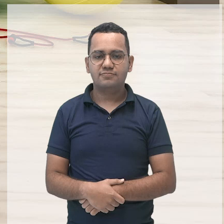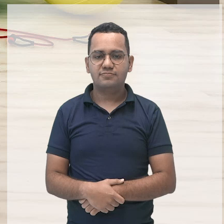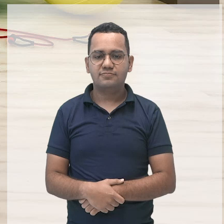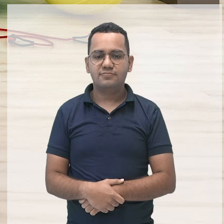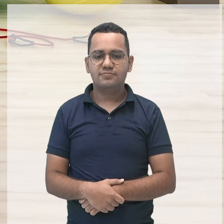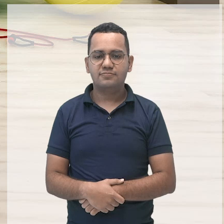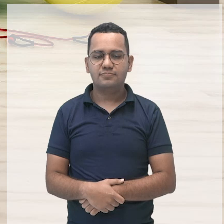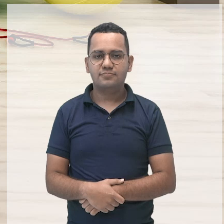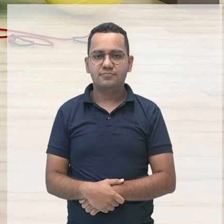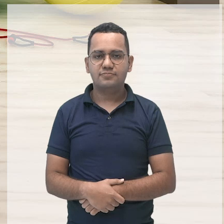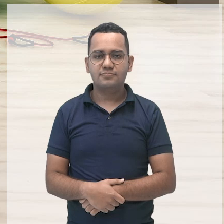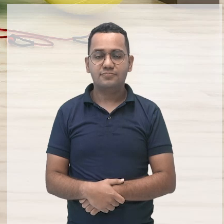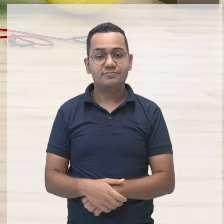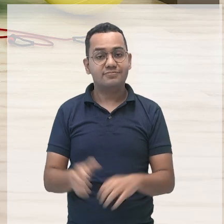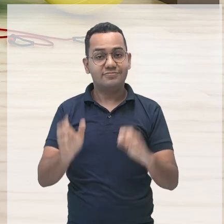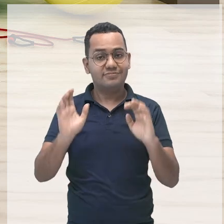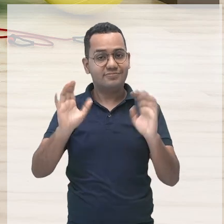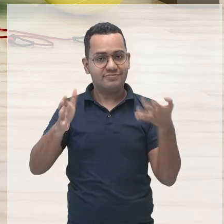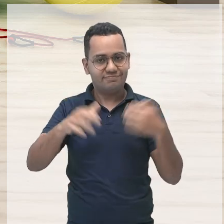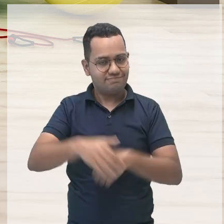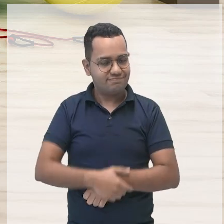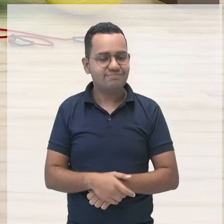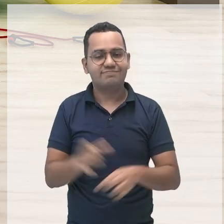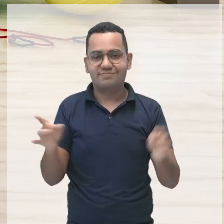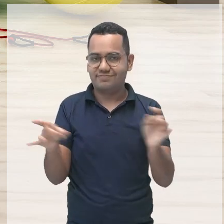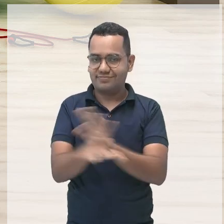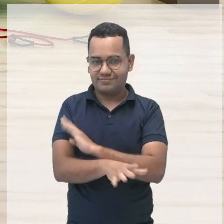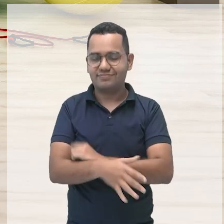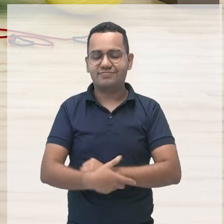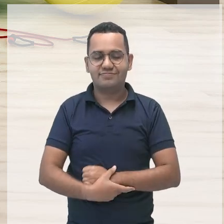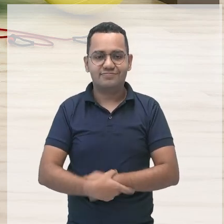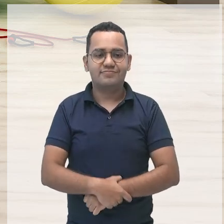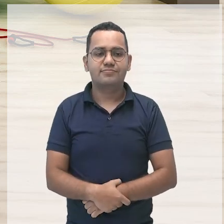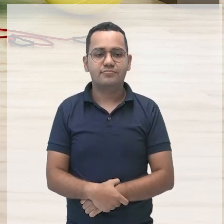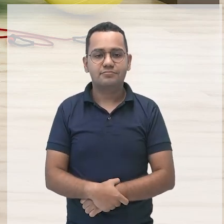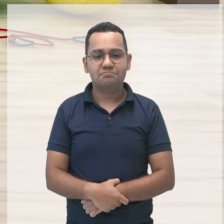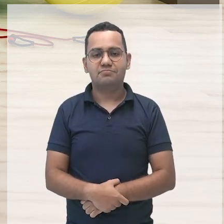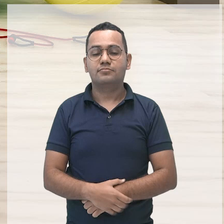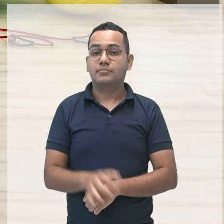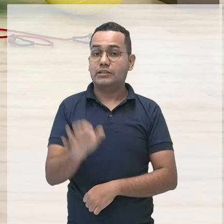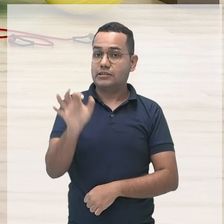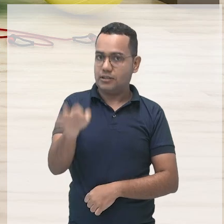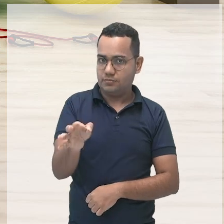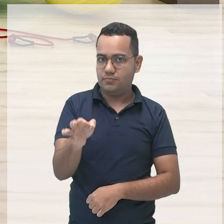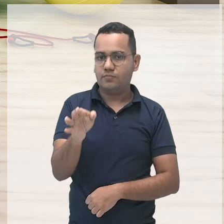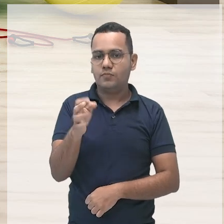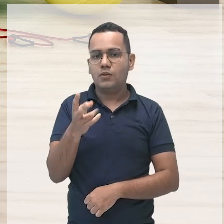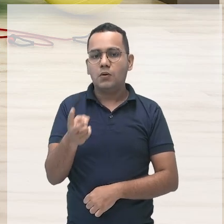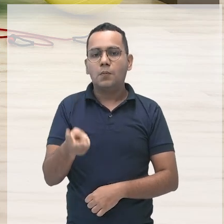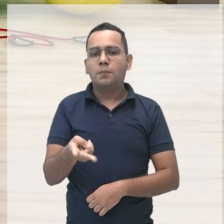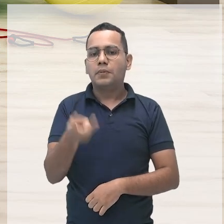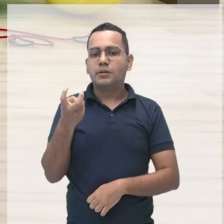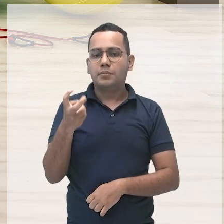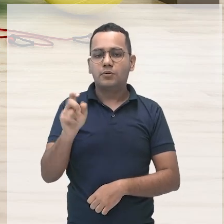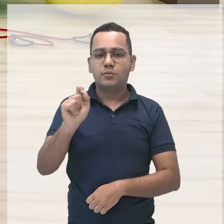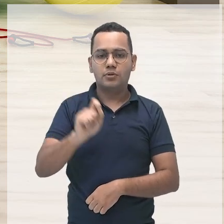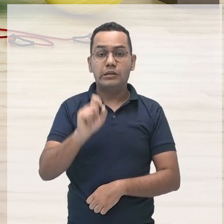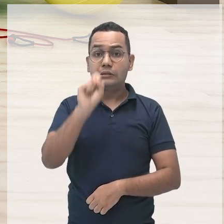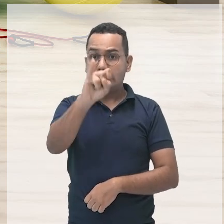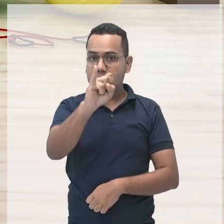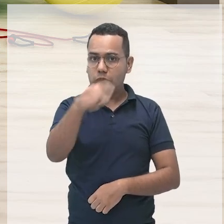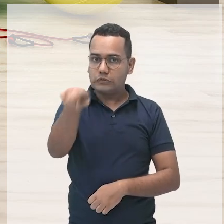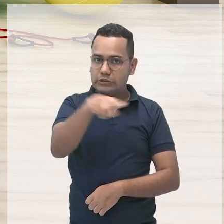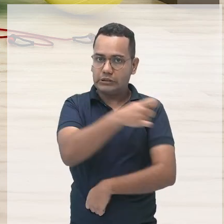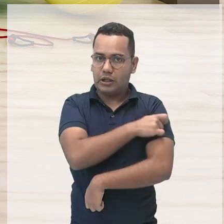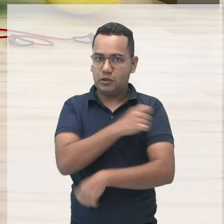9, 10. Muito bem. Então, vocês conseguiram observar, acredito que se vocês estão fazendo junto